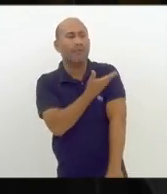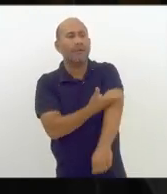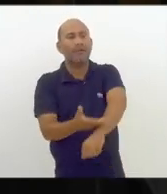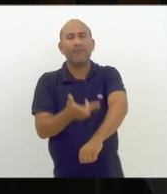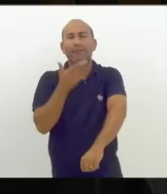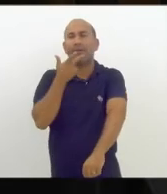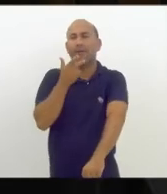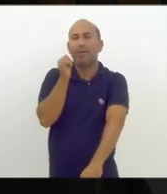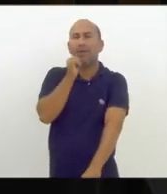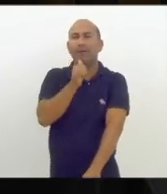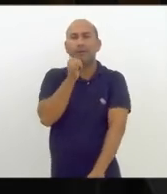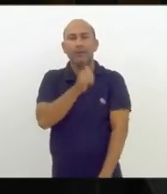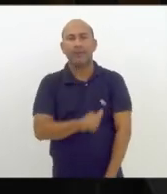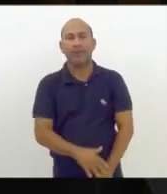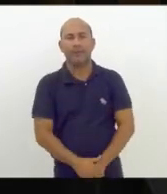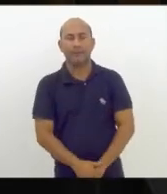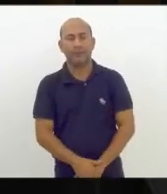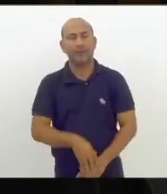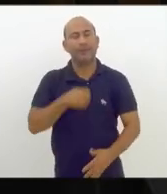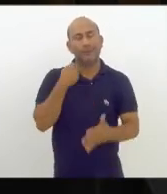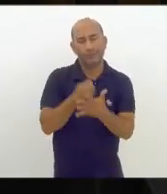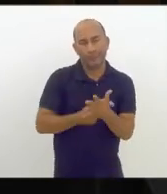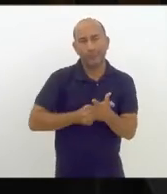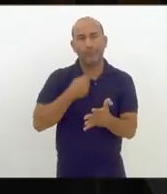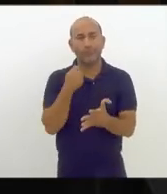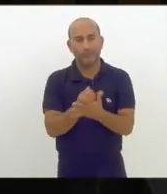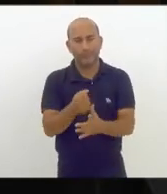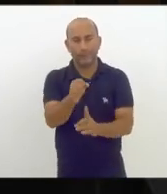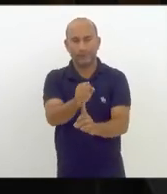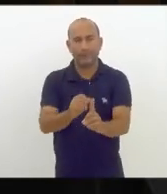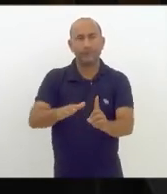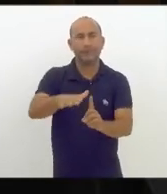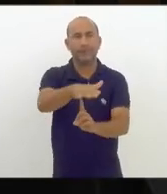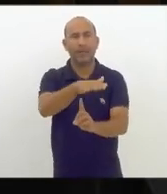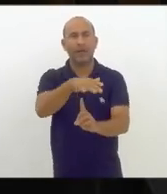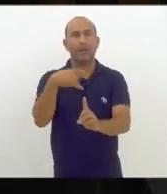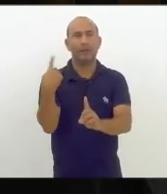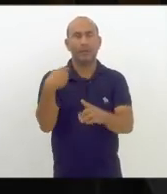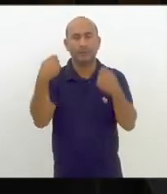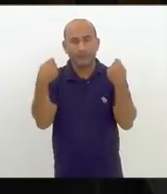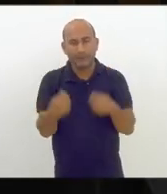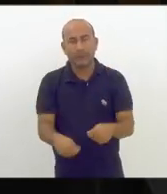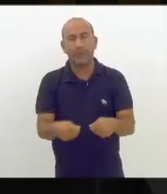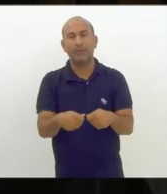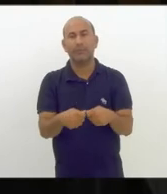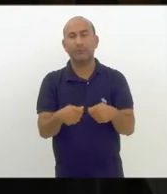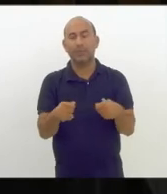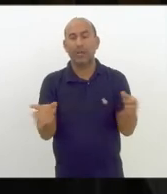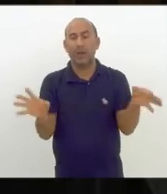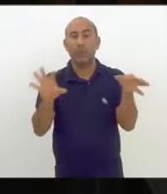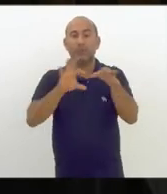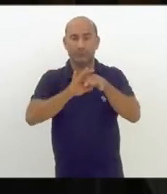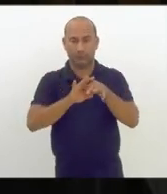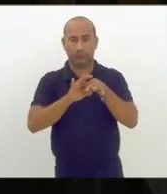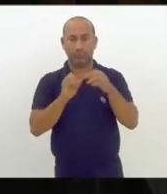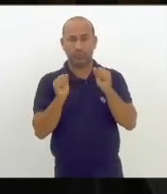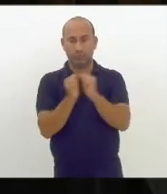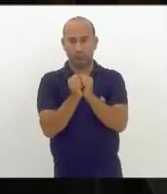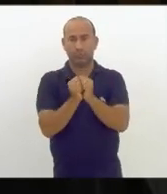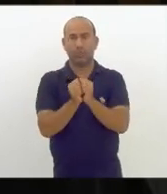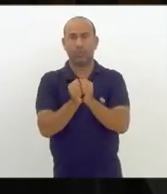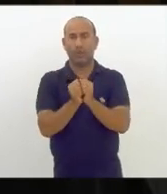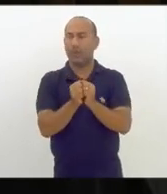mulheres e não sei o quê? Lutas que são sociais, nós temos que estar irmanados, ombreados, né? Eu